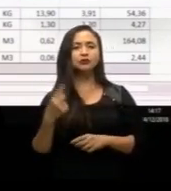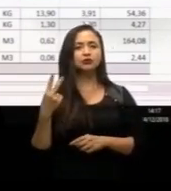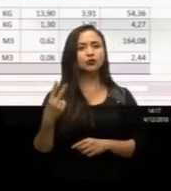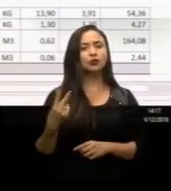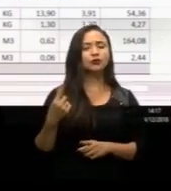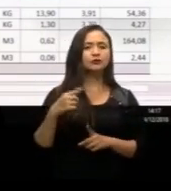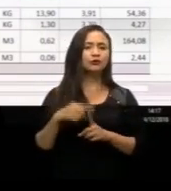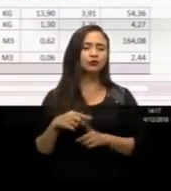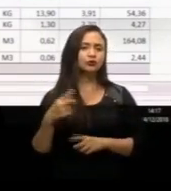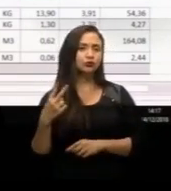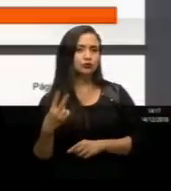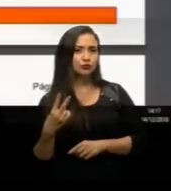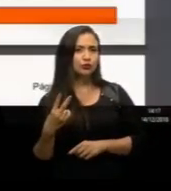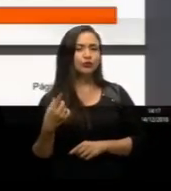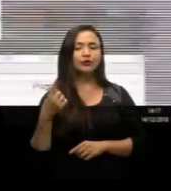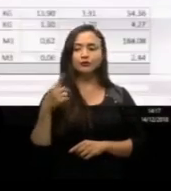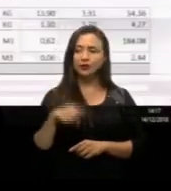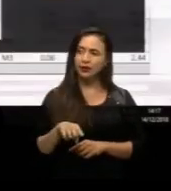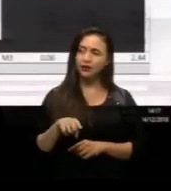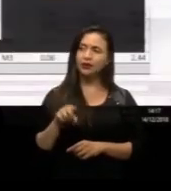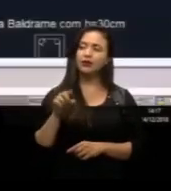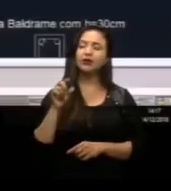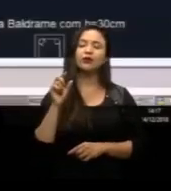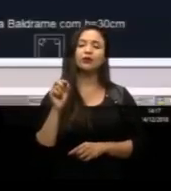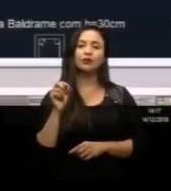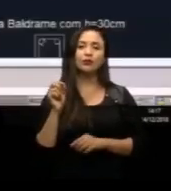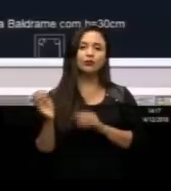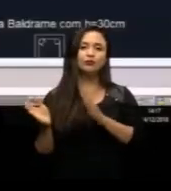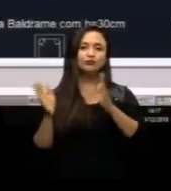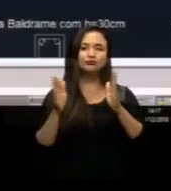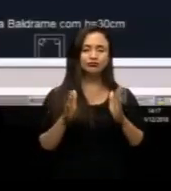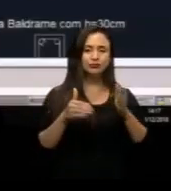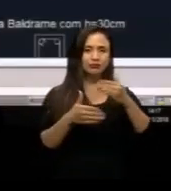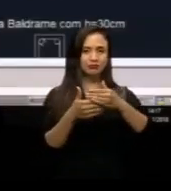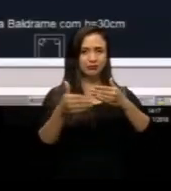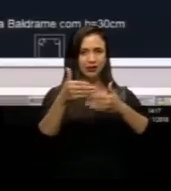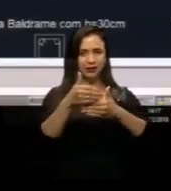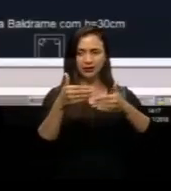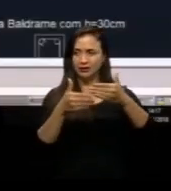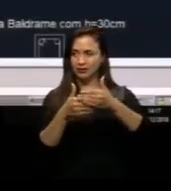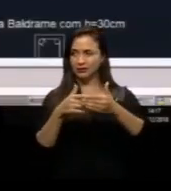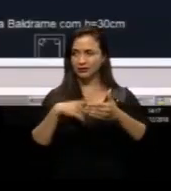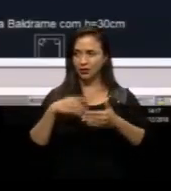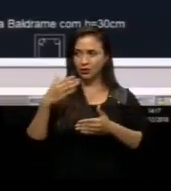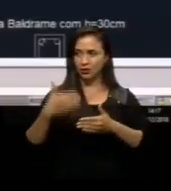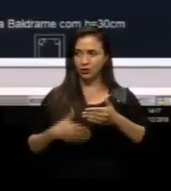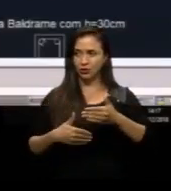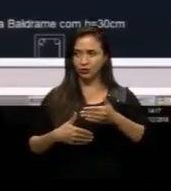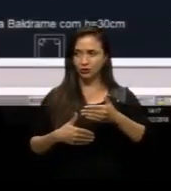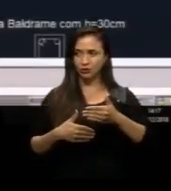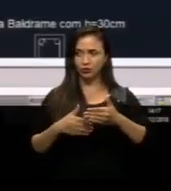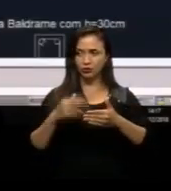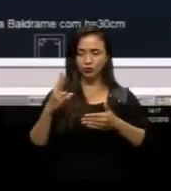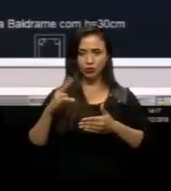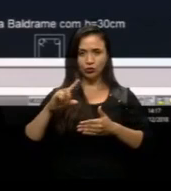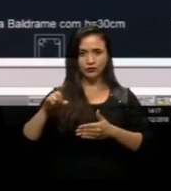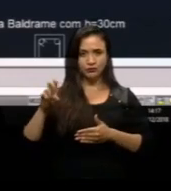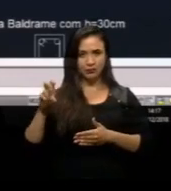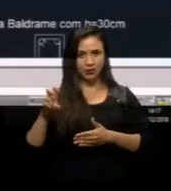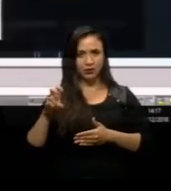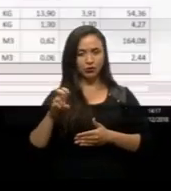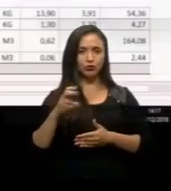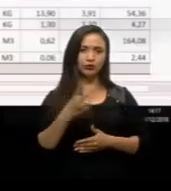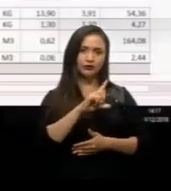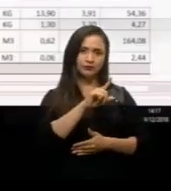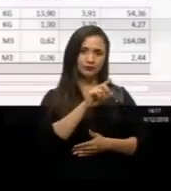mais 2, que são essas outras duas paredes aqui, ó, 2 daqui, 2 daqui, 2,5 daqui, mais 2,5